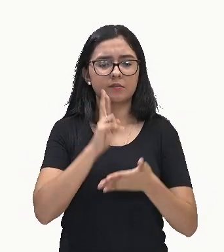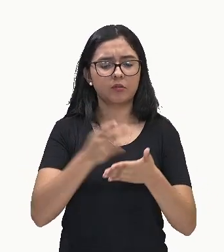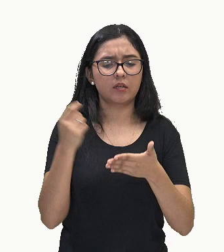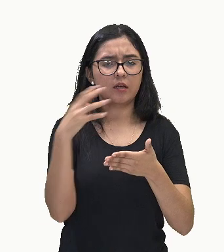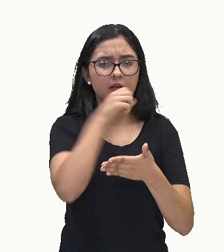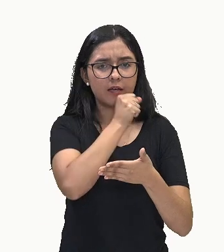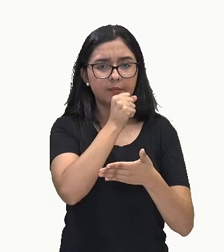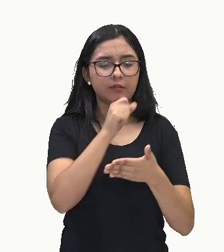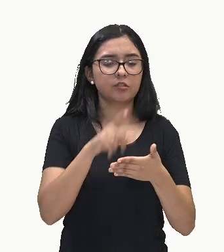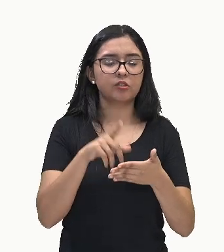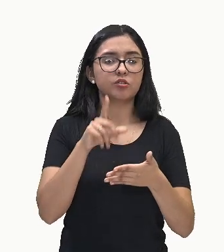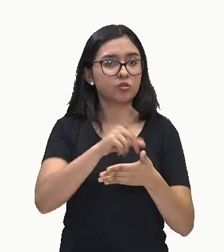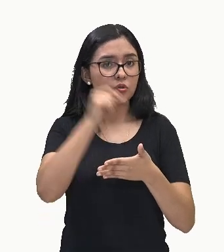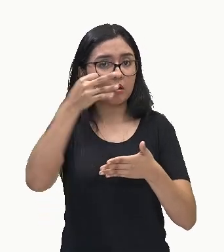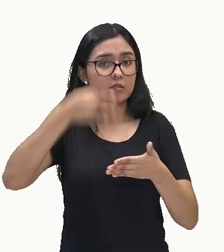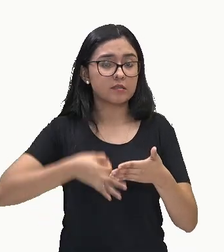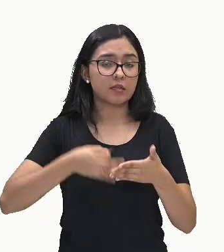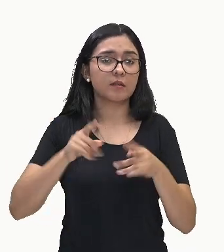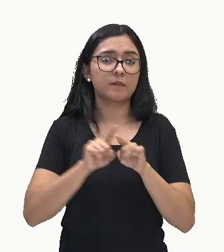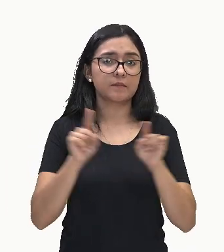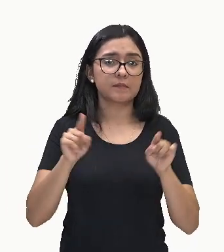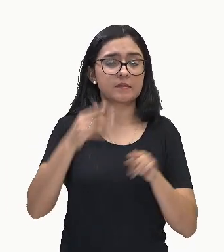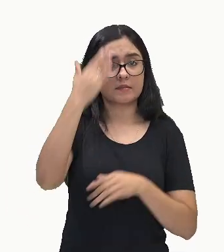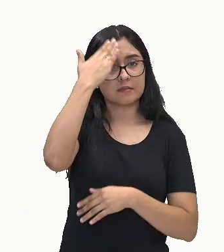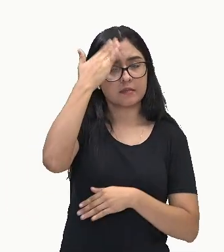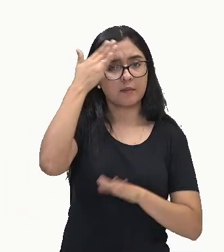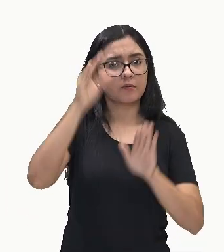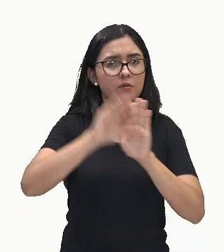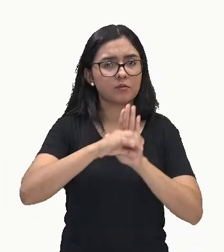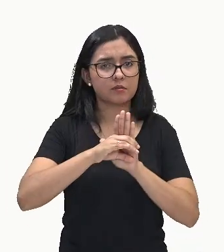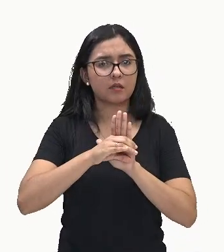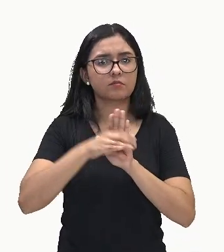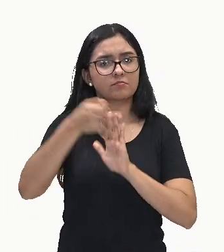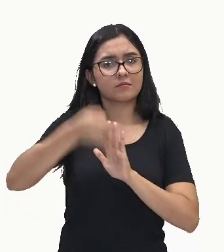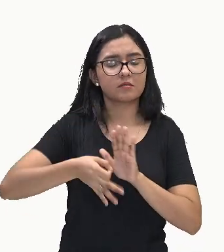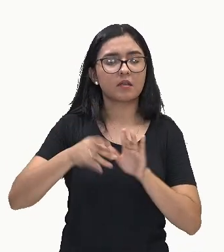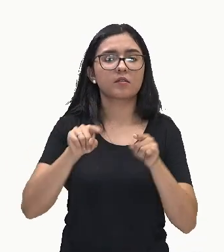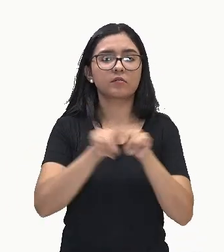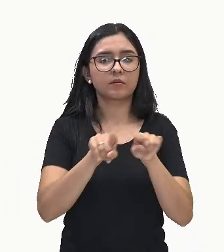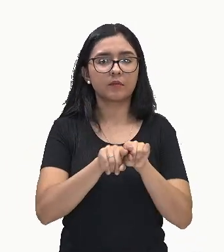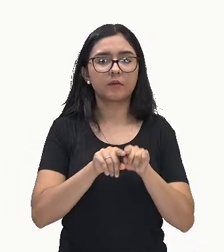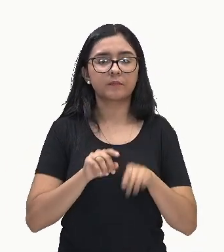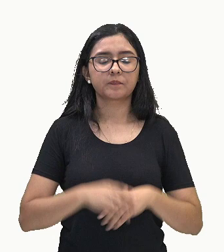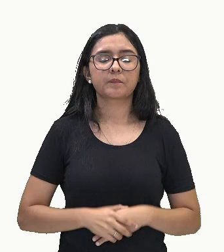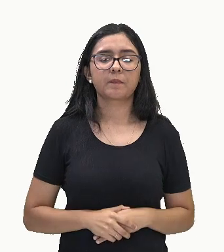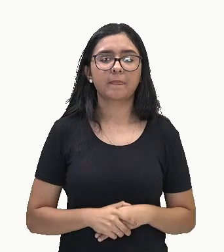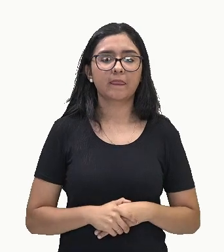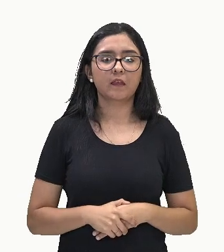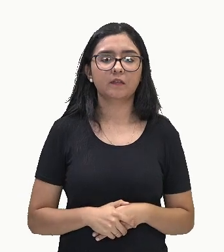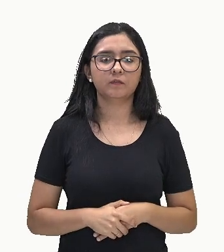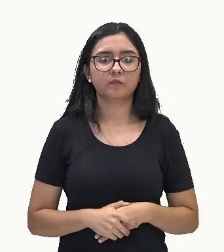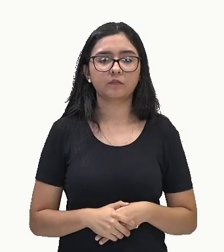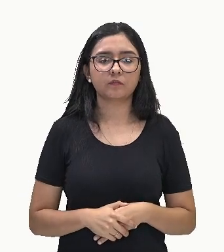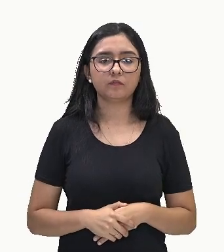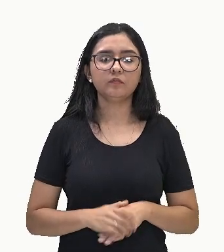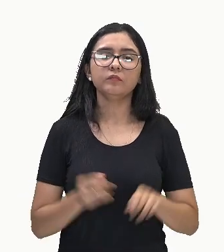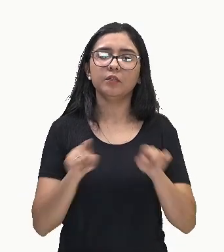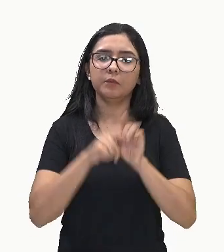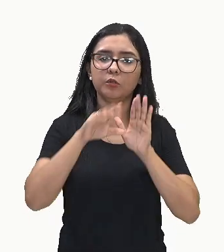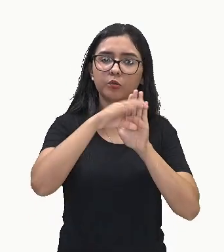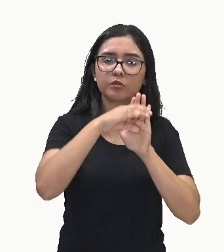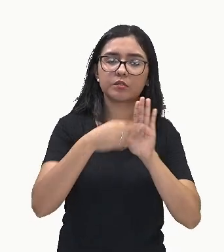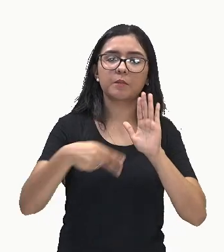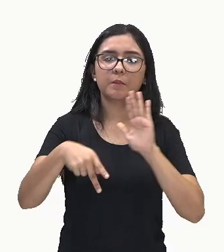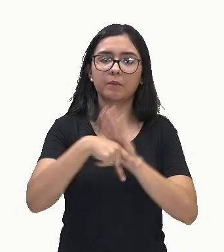alternativa correta né sabendo a definição e sabendo o que se trata né o o conceito de